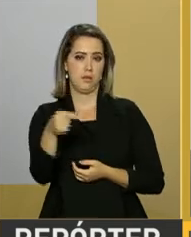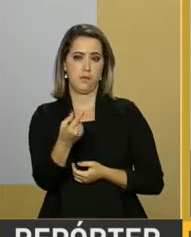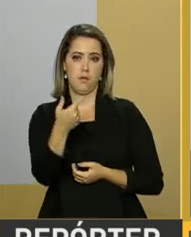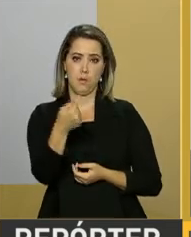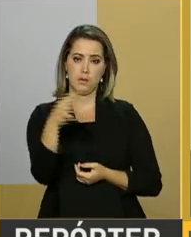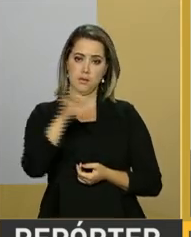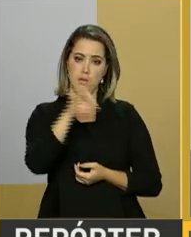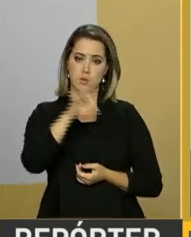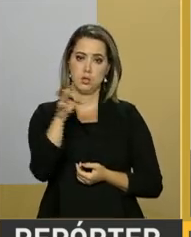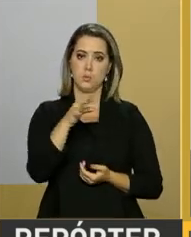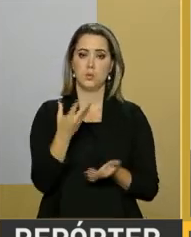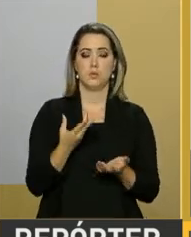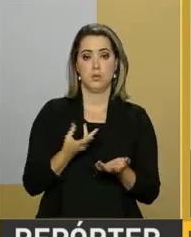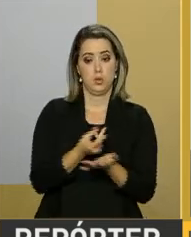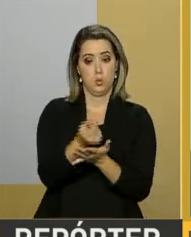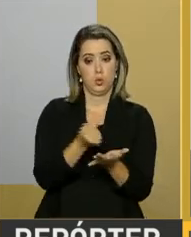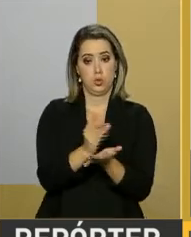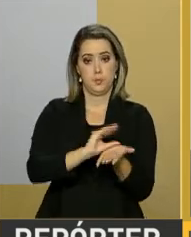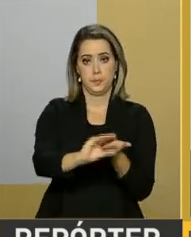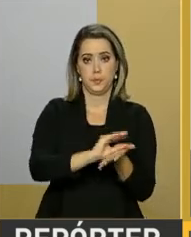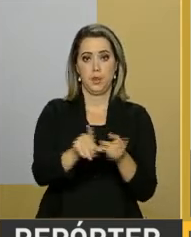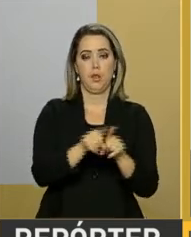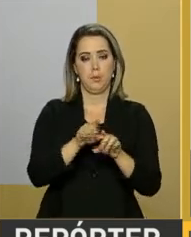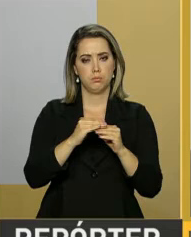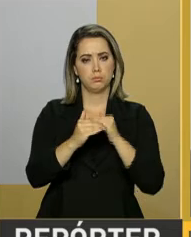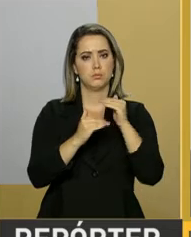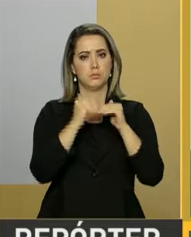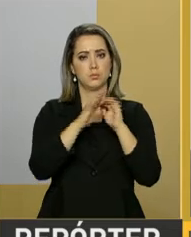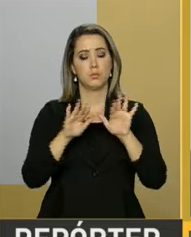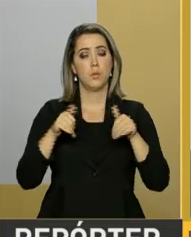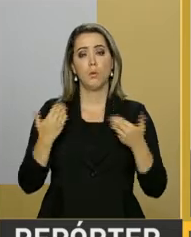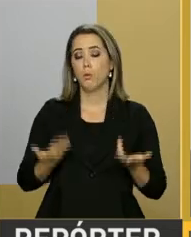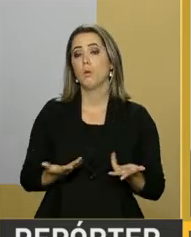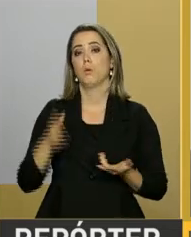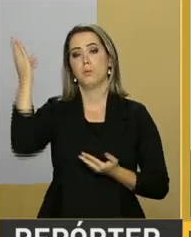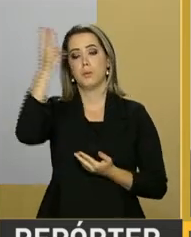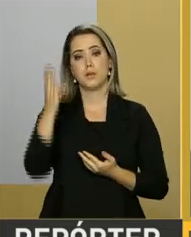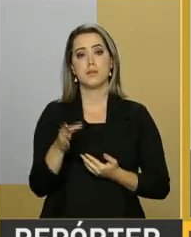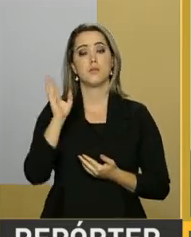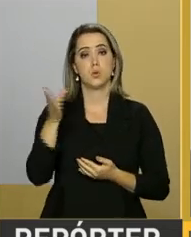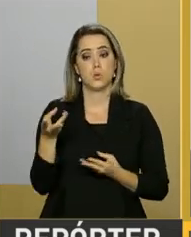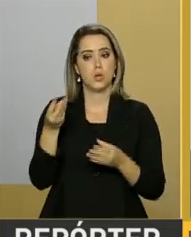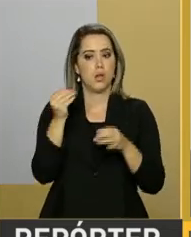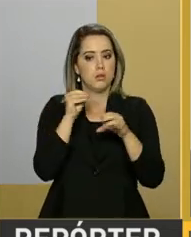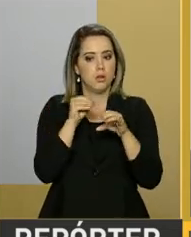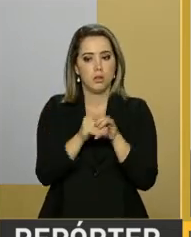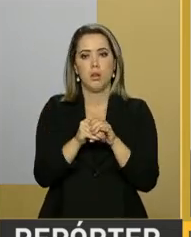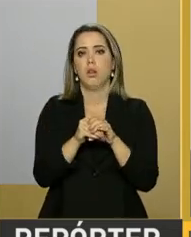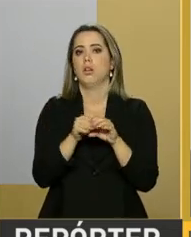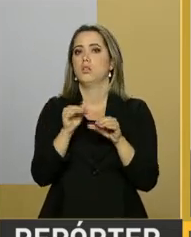0,7%, o investimento crescendo também e, portanto, o Brasil já entra já